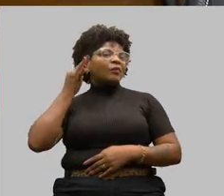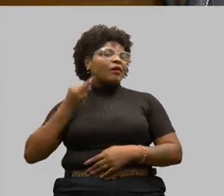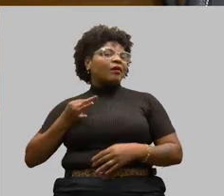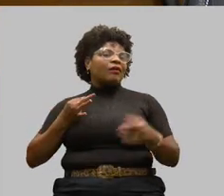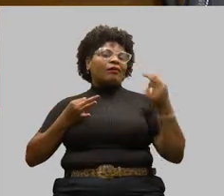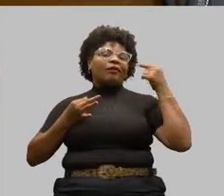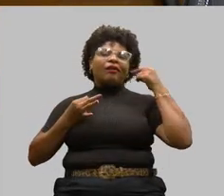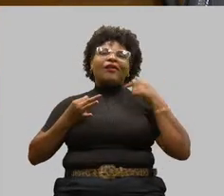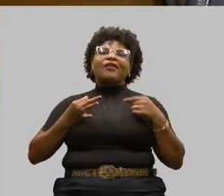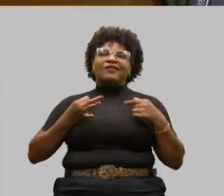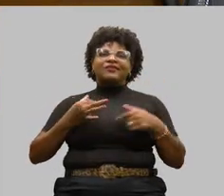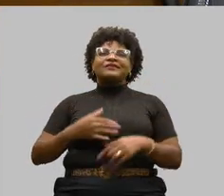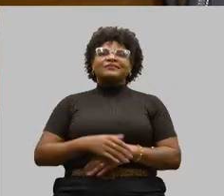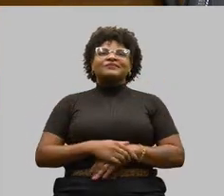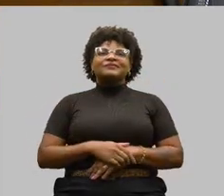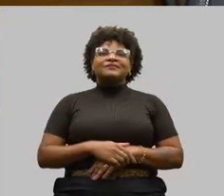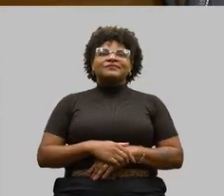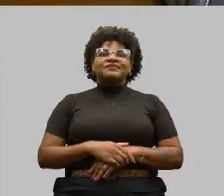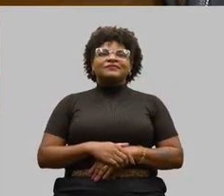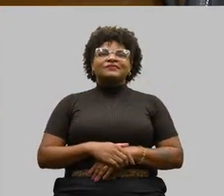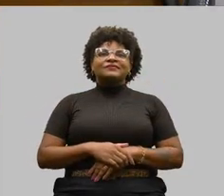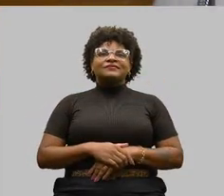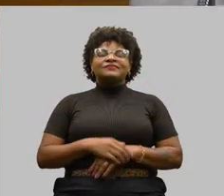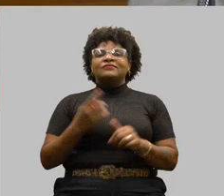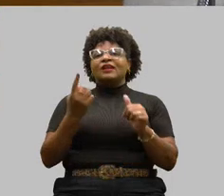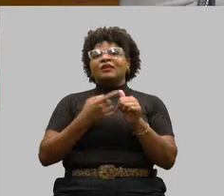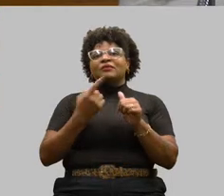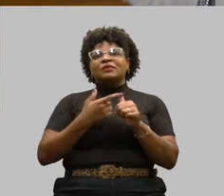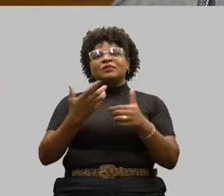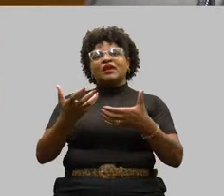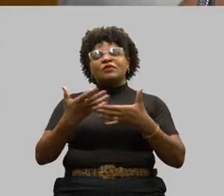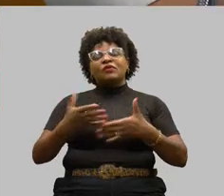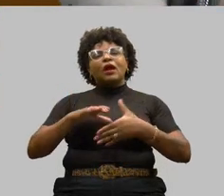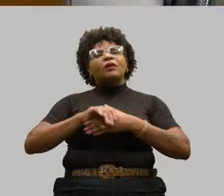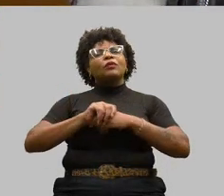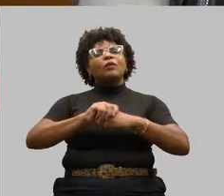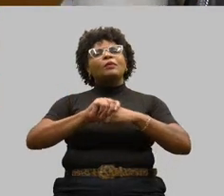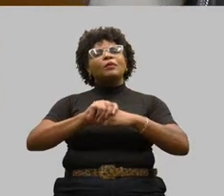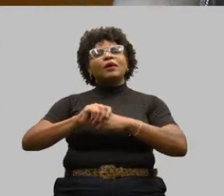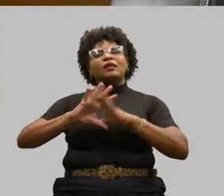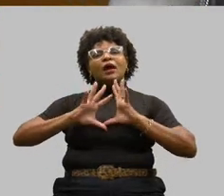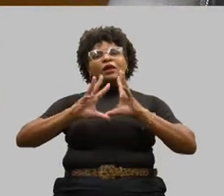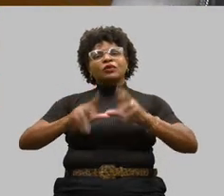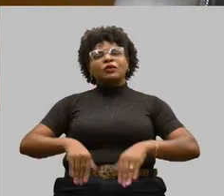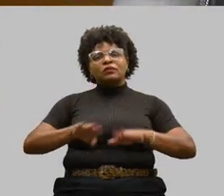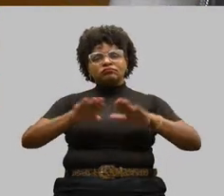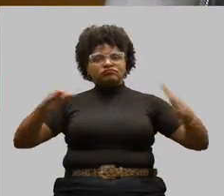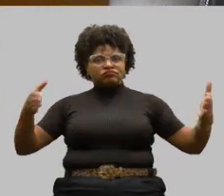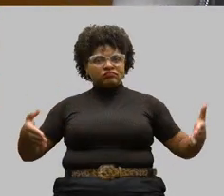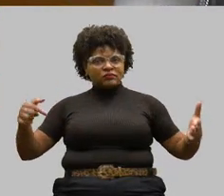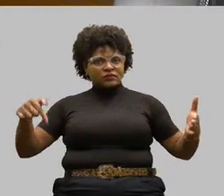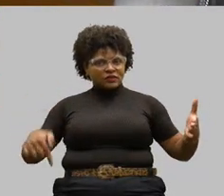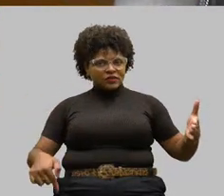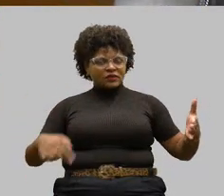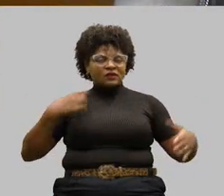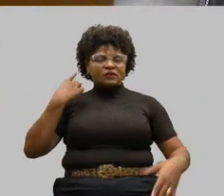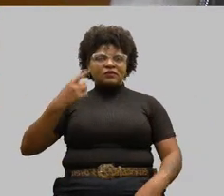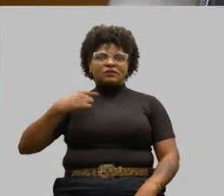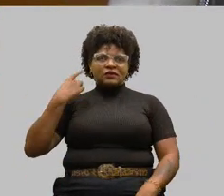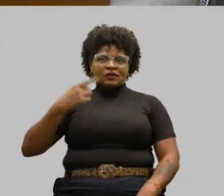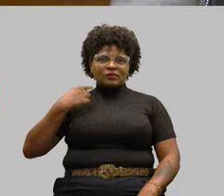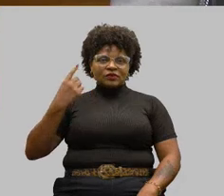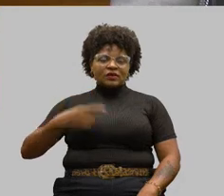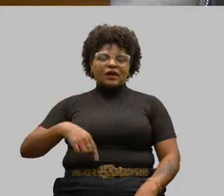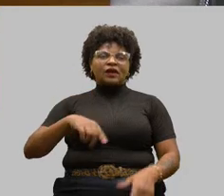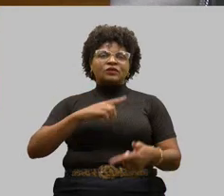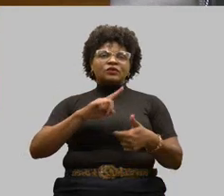hoje primeiramente gostaria de cumprimentar aí os componentes da mesa na pessoa dos deputados fez